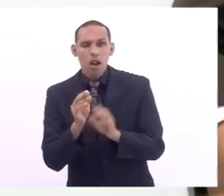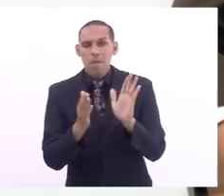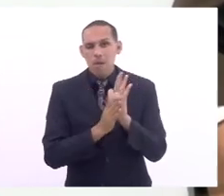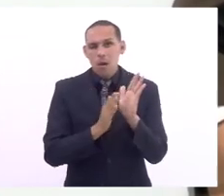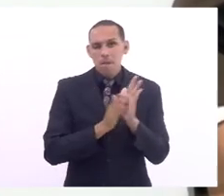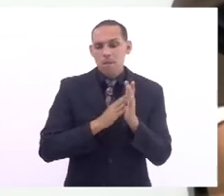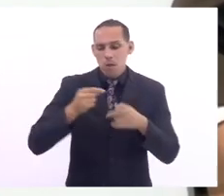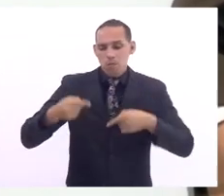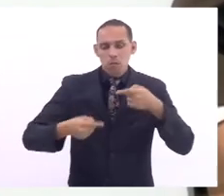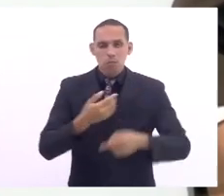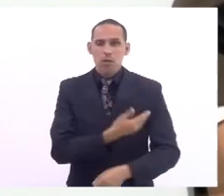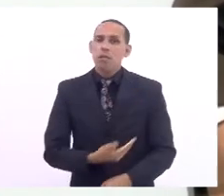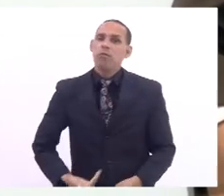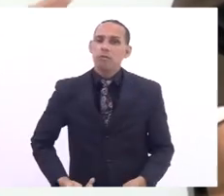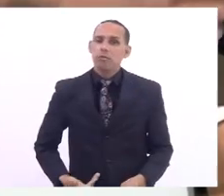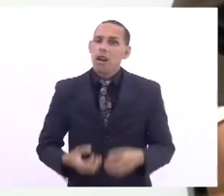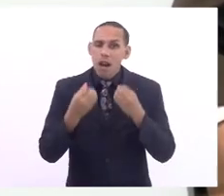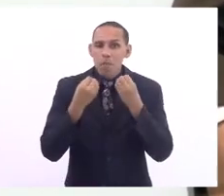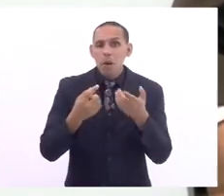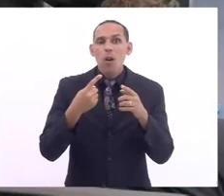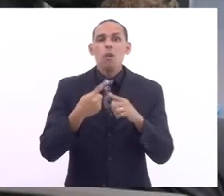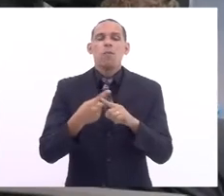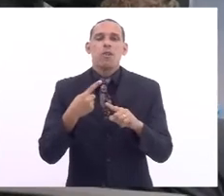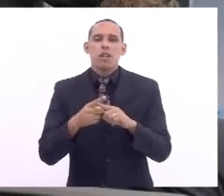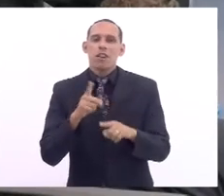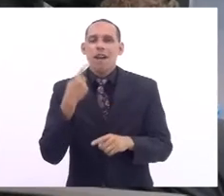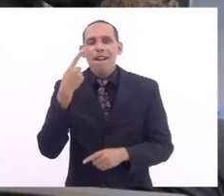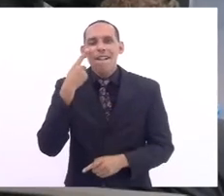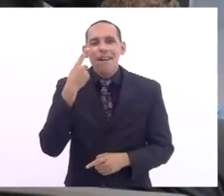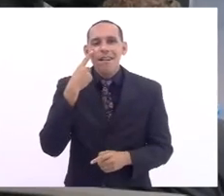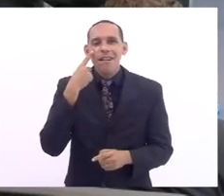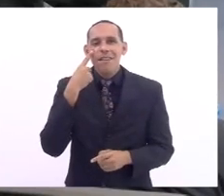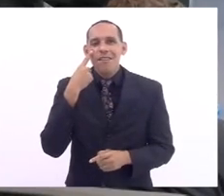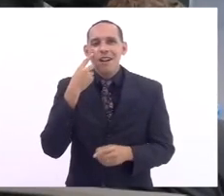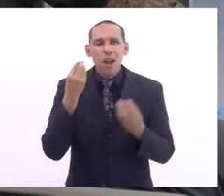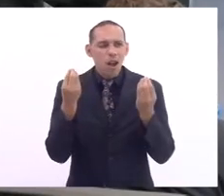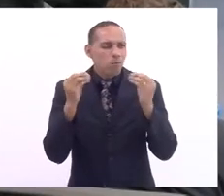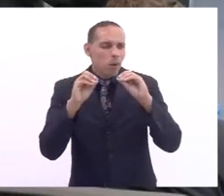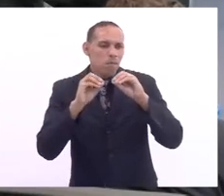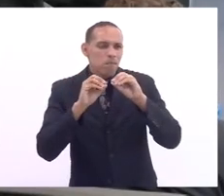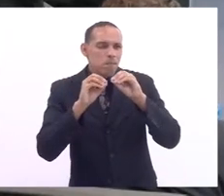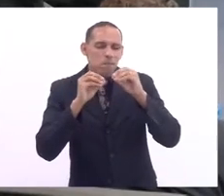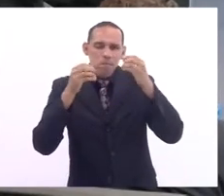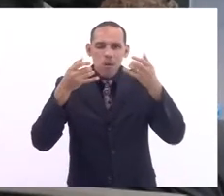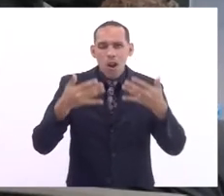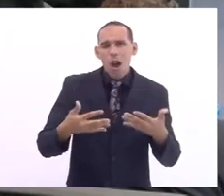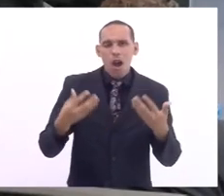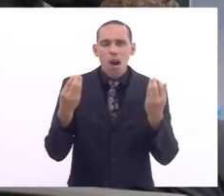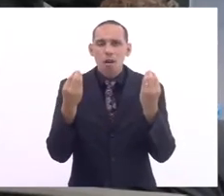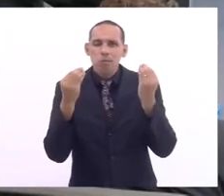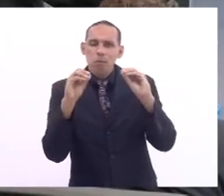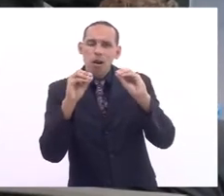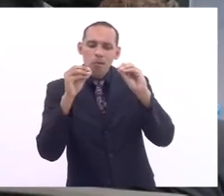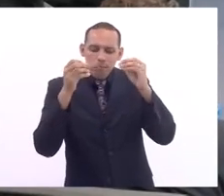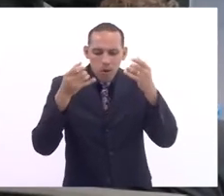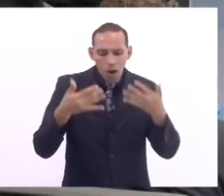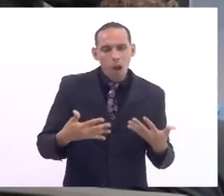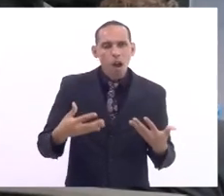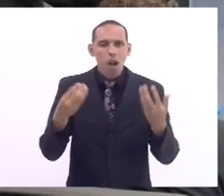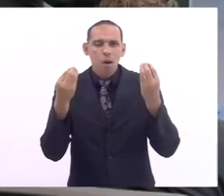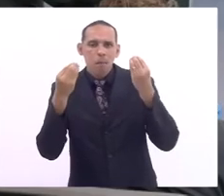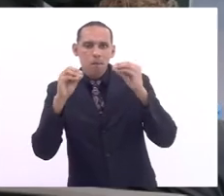E isso se materializa pela quantidade de publicações que a gente já fez ao longo dessa trajetória são